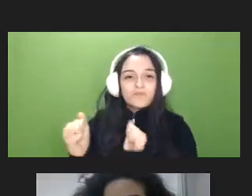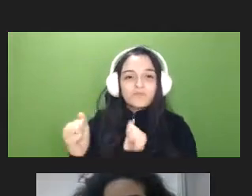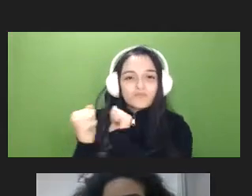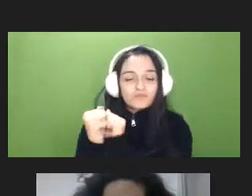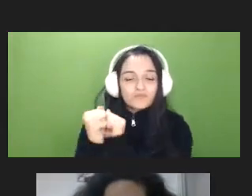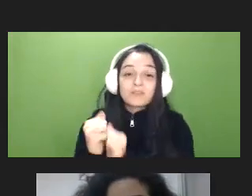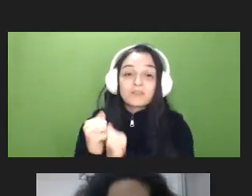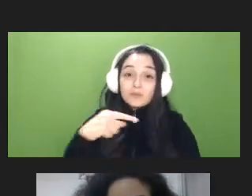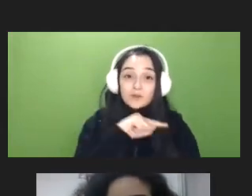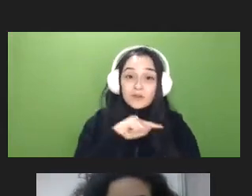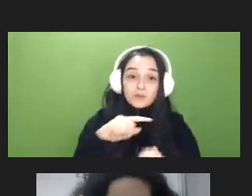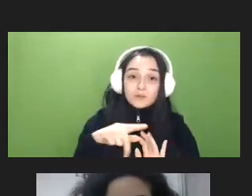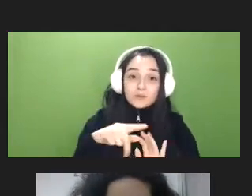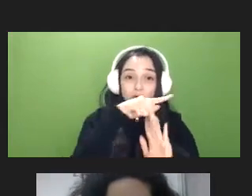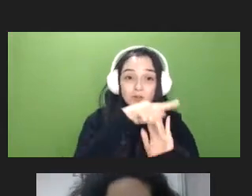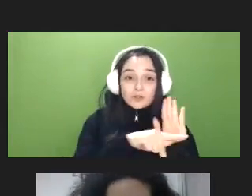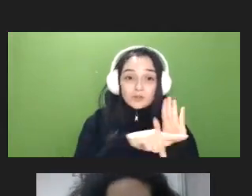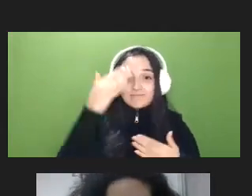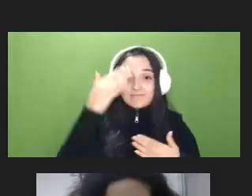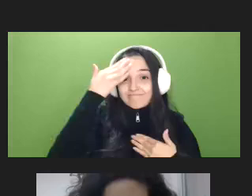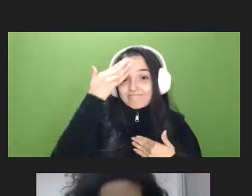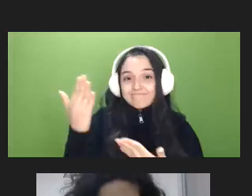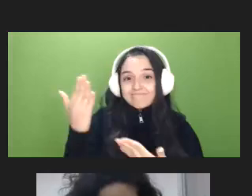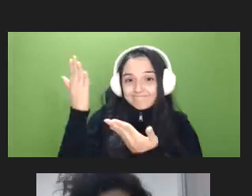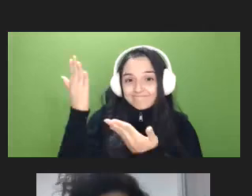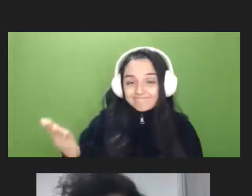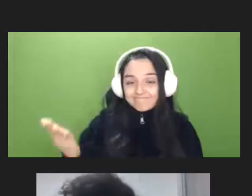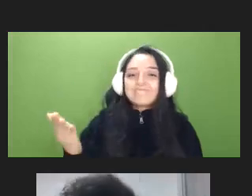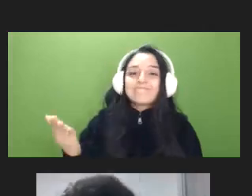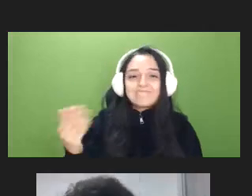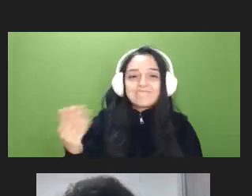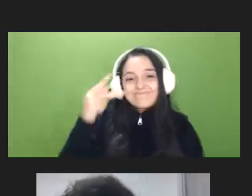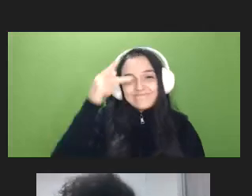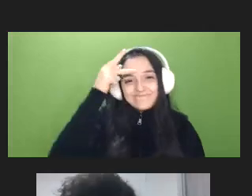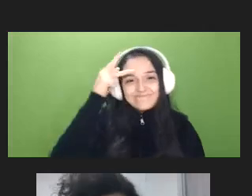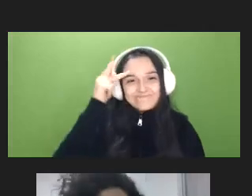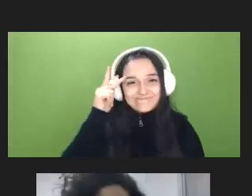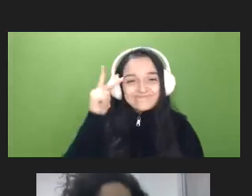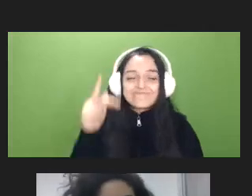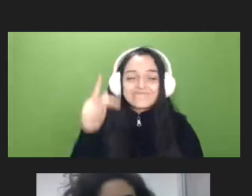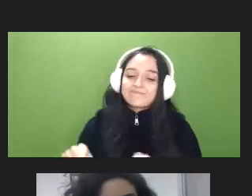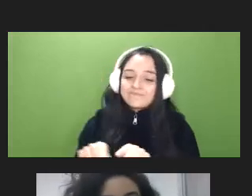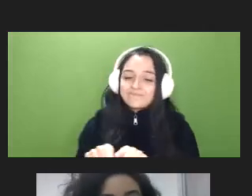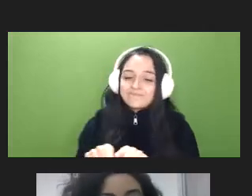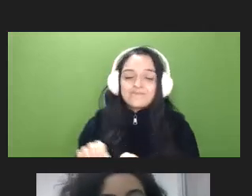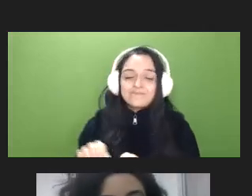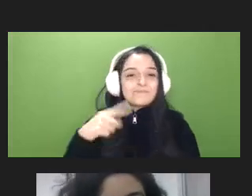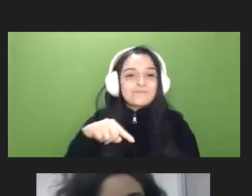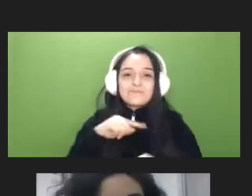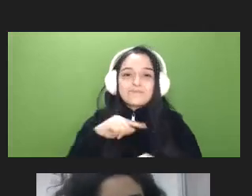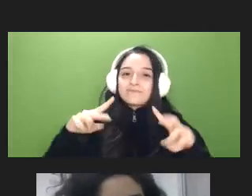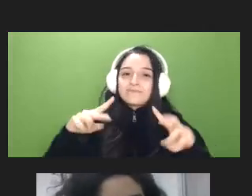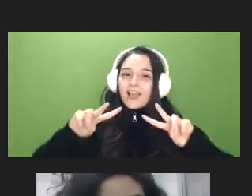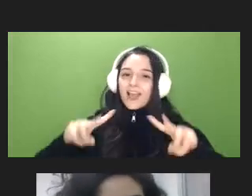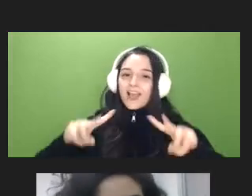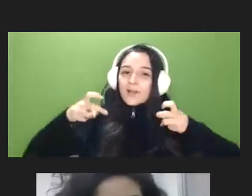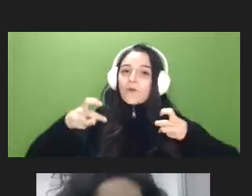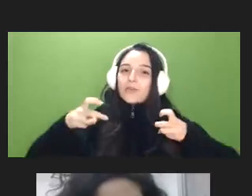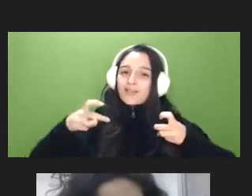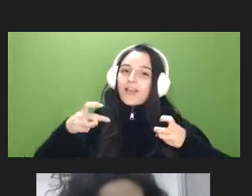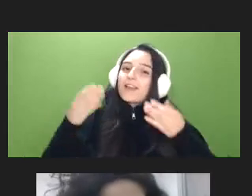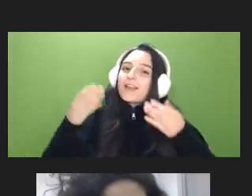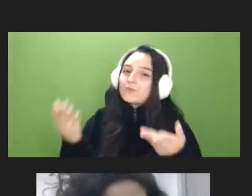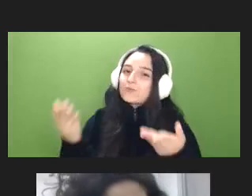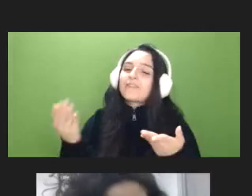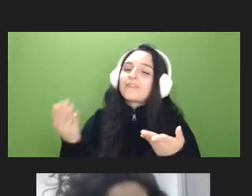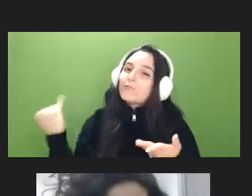agradece grandemente a Patrícia por isso e reconhece a importância dela para o nosso trabalho. E